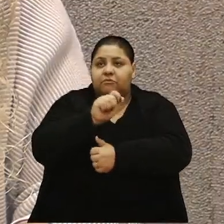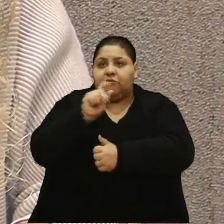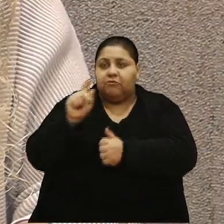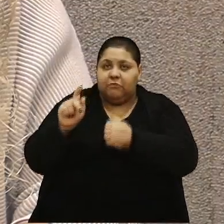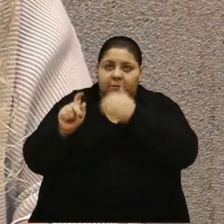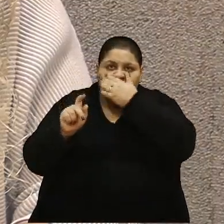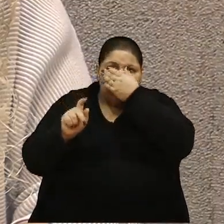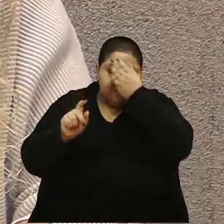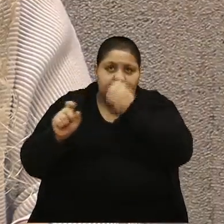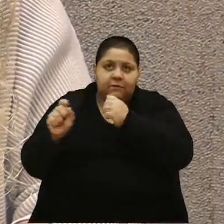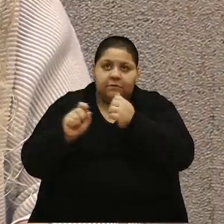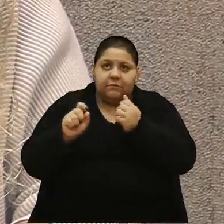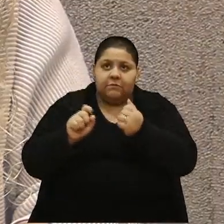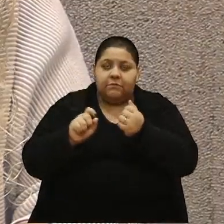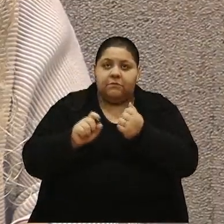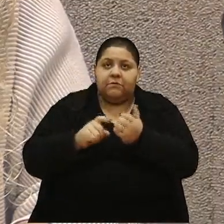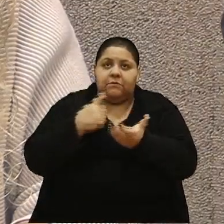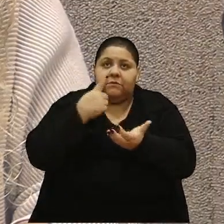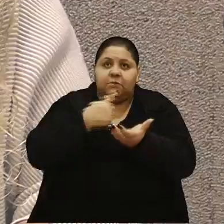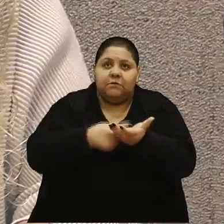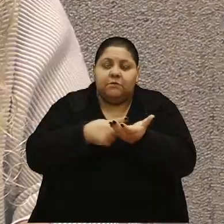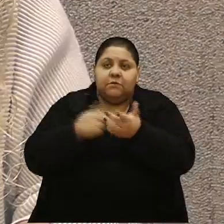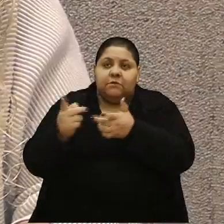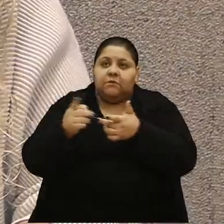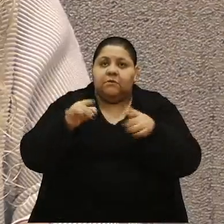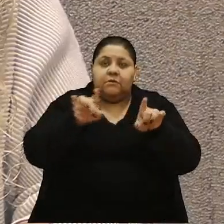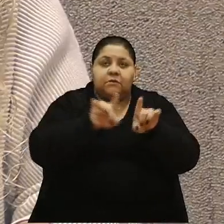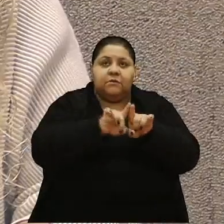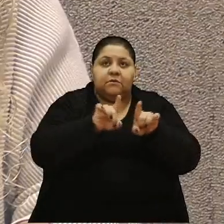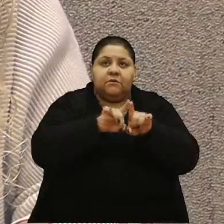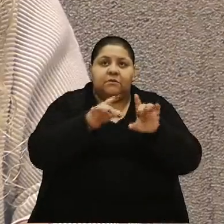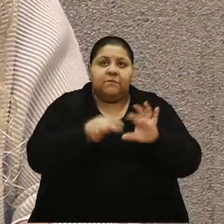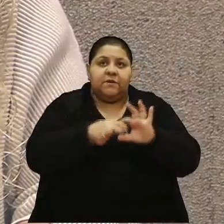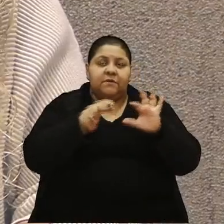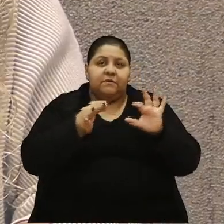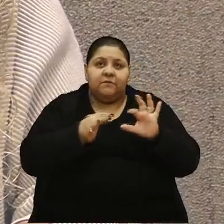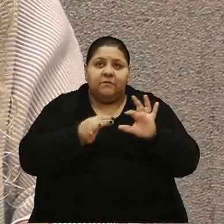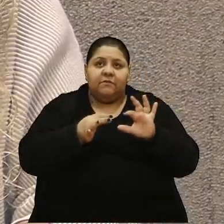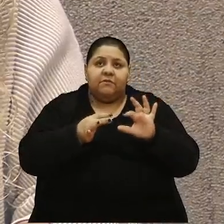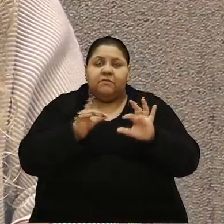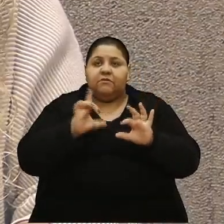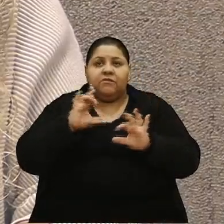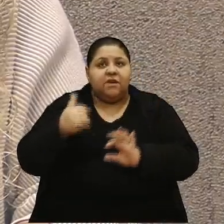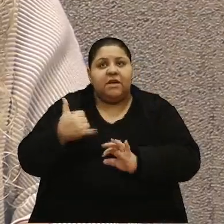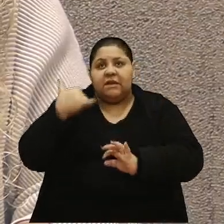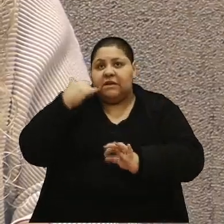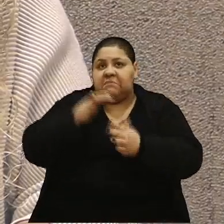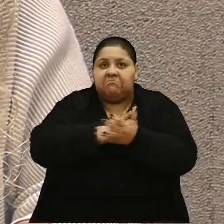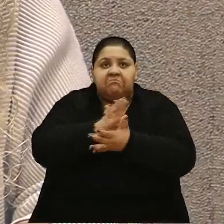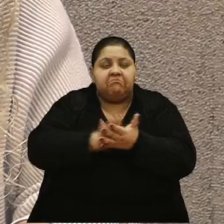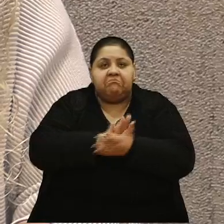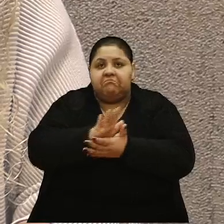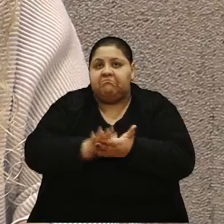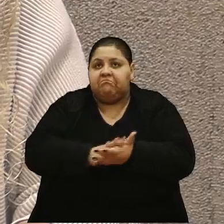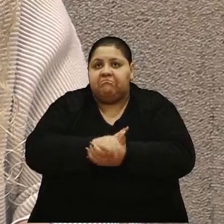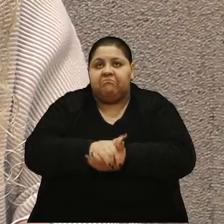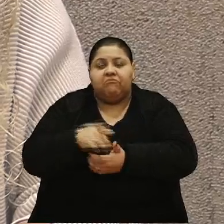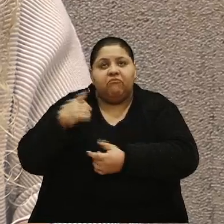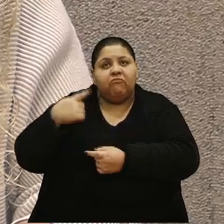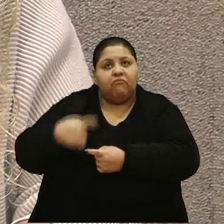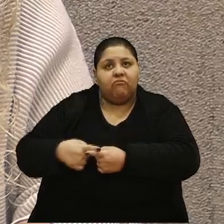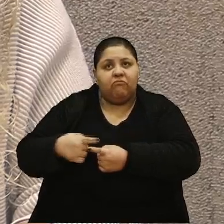ele pode marcar a consulta e pode também desmarcar a consulta sem ter que ligar para ninguém.